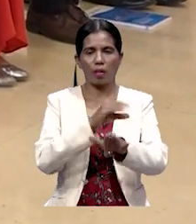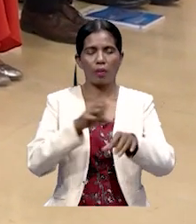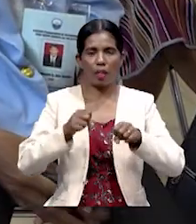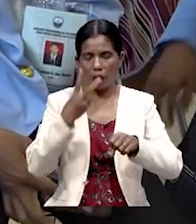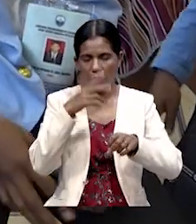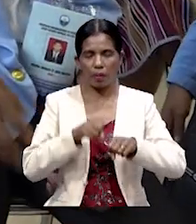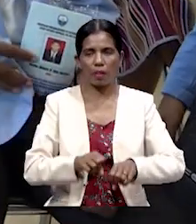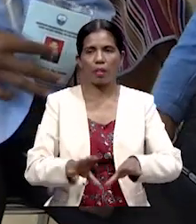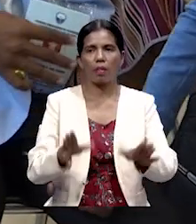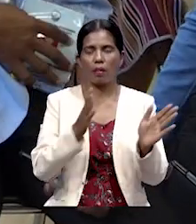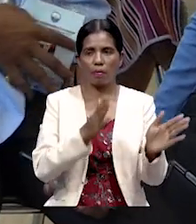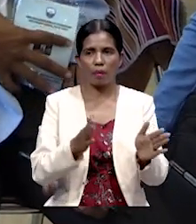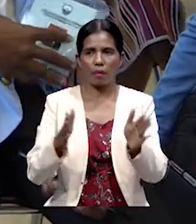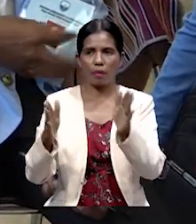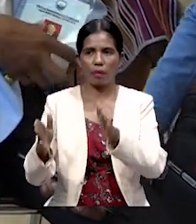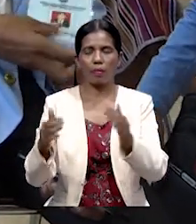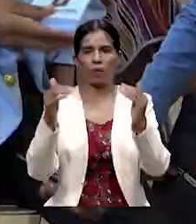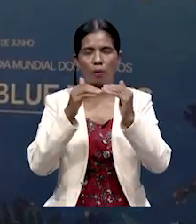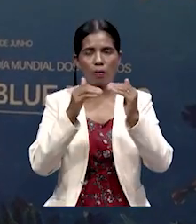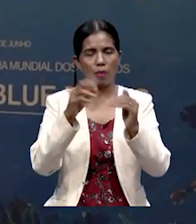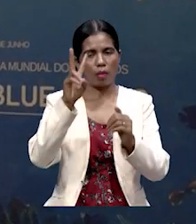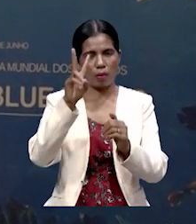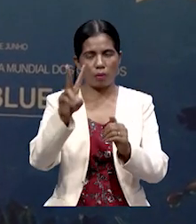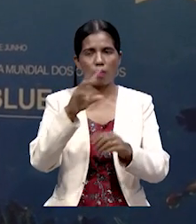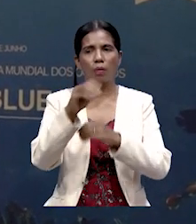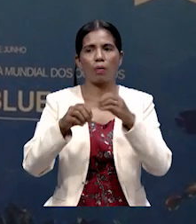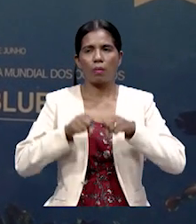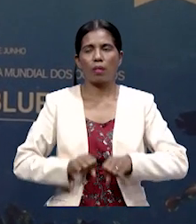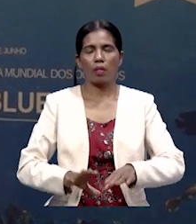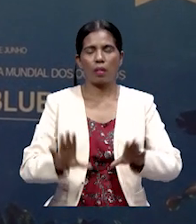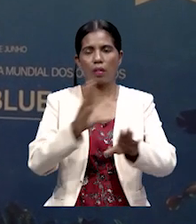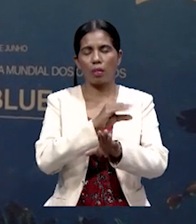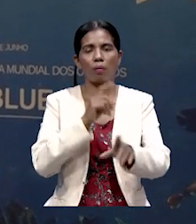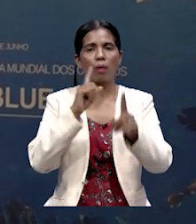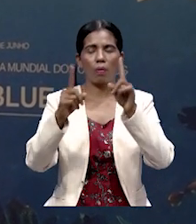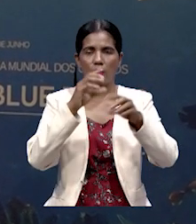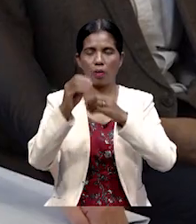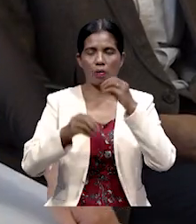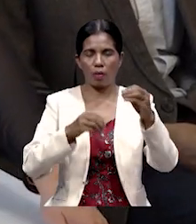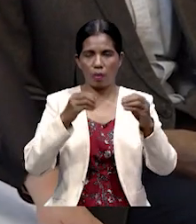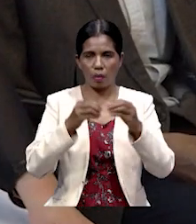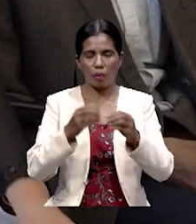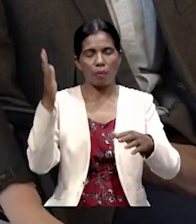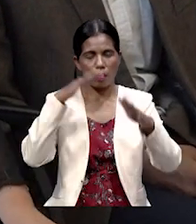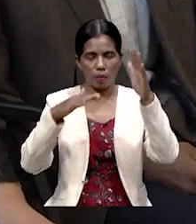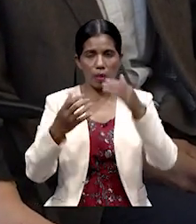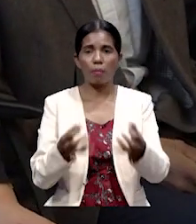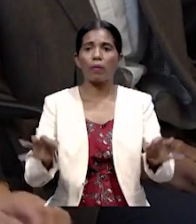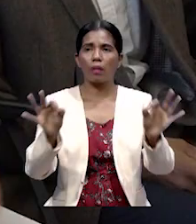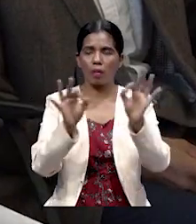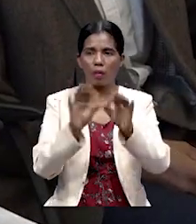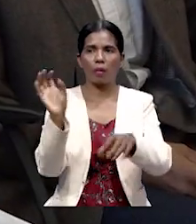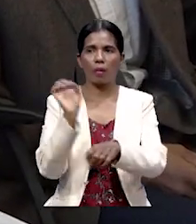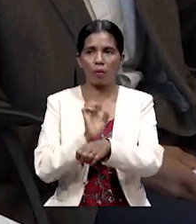Timor hanesan preparação ba congresso da RUAC con a batasi no Moscualia con a ba questão balung nebe importante ba